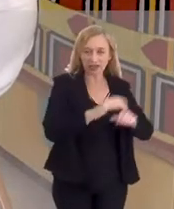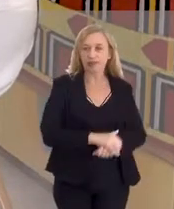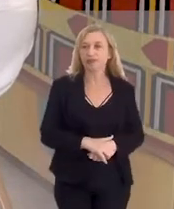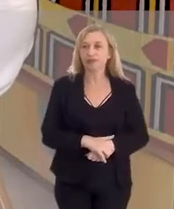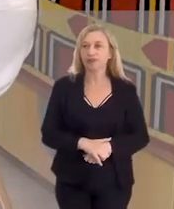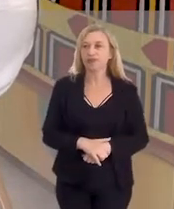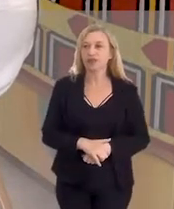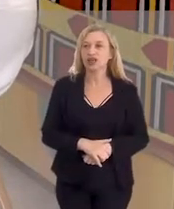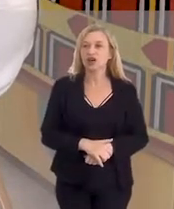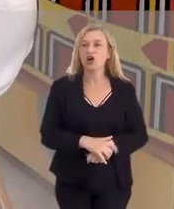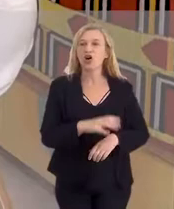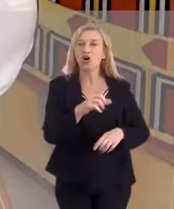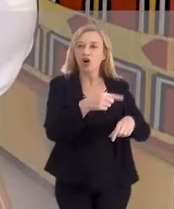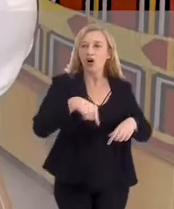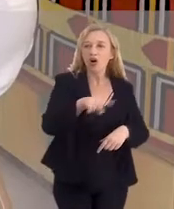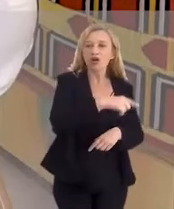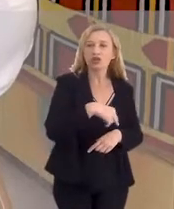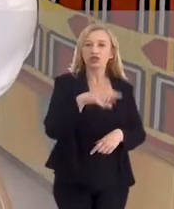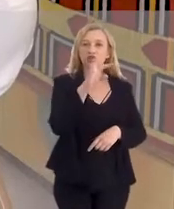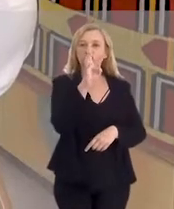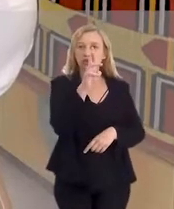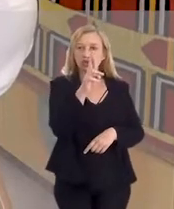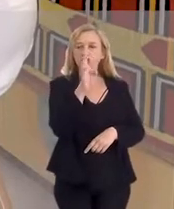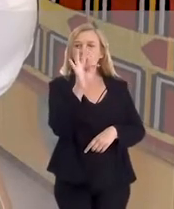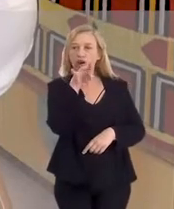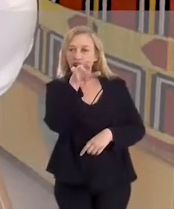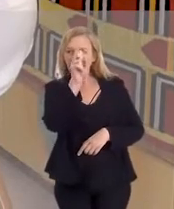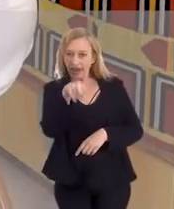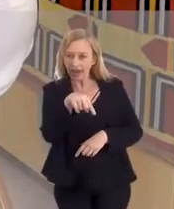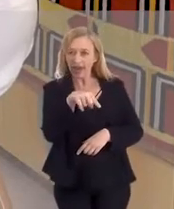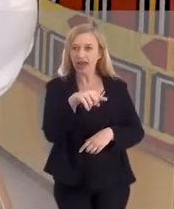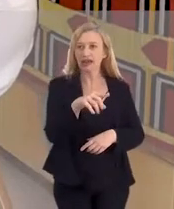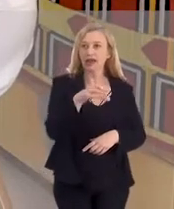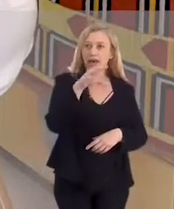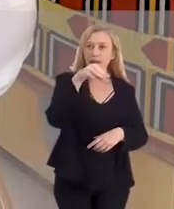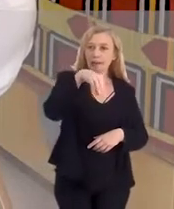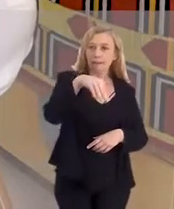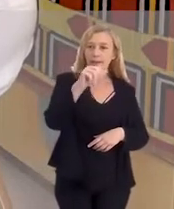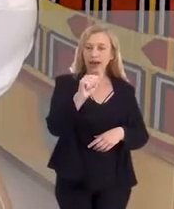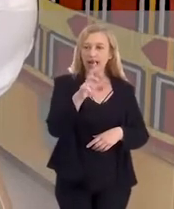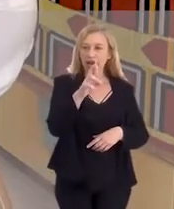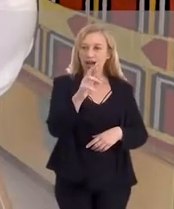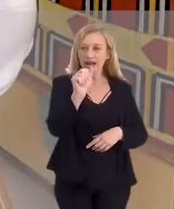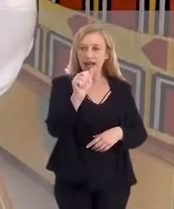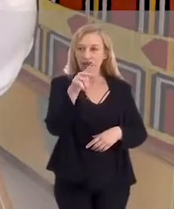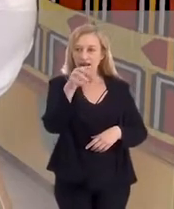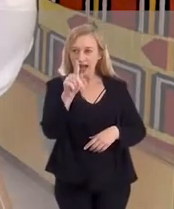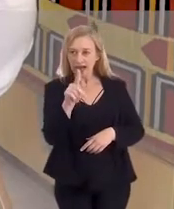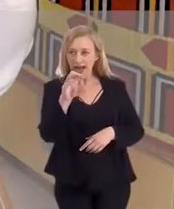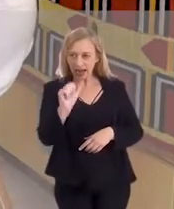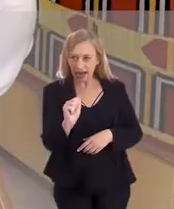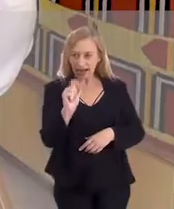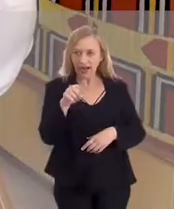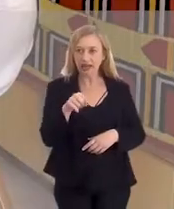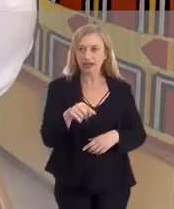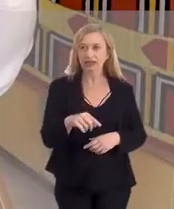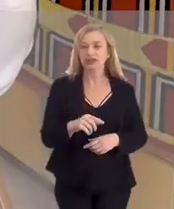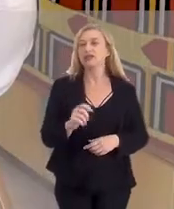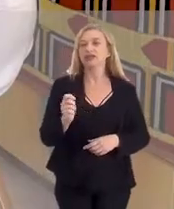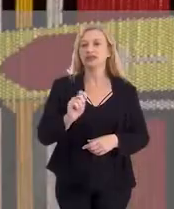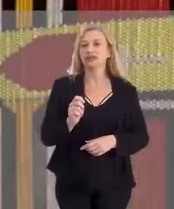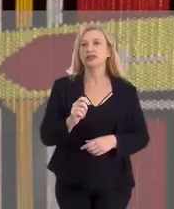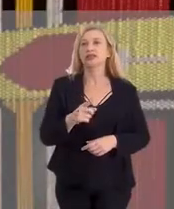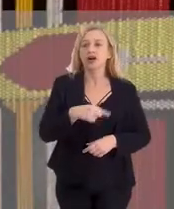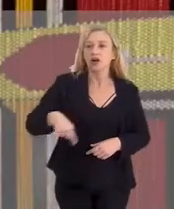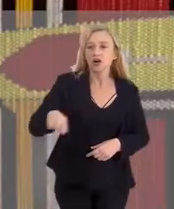chama de campos abertos, né? Que são as rodas de toré, são as rodas do chamado do maracá, quando o maracá chama a gente, né? Então, quando o